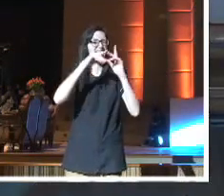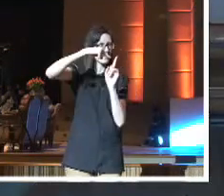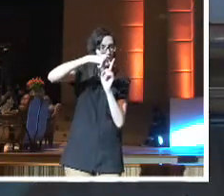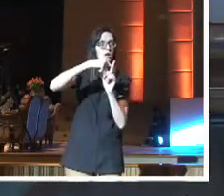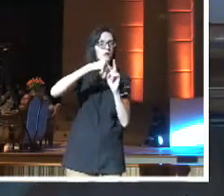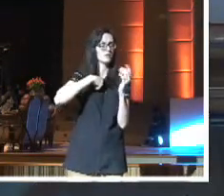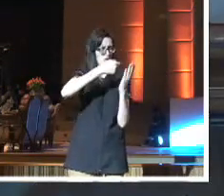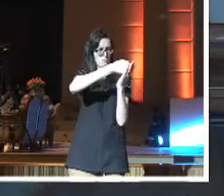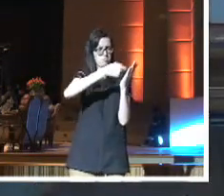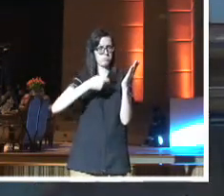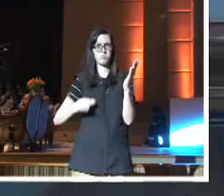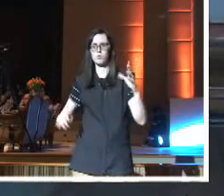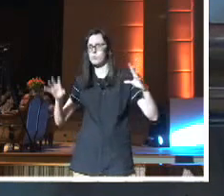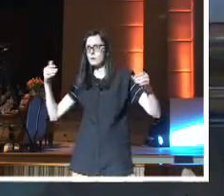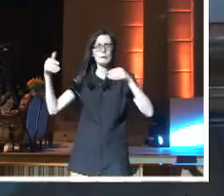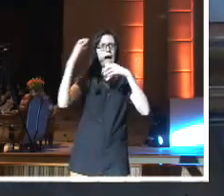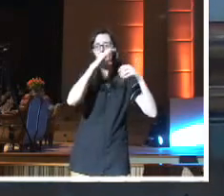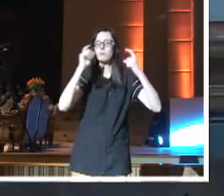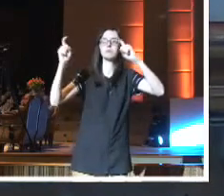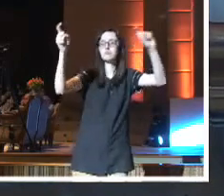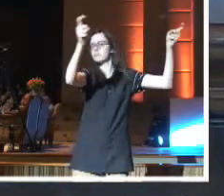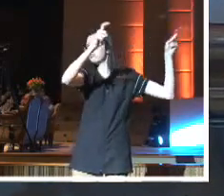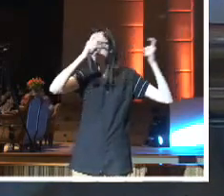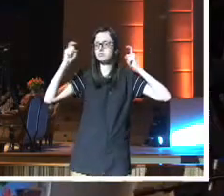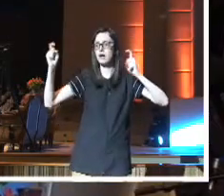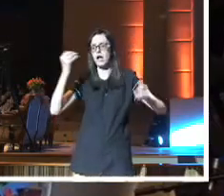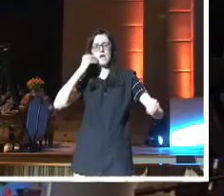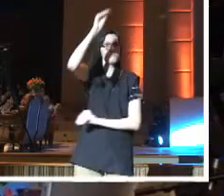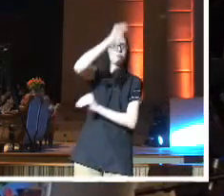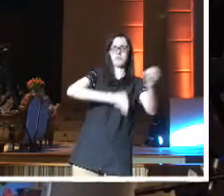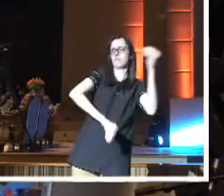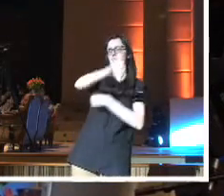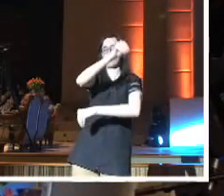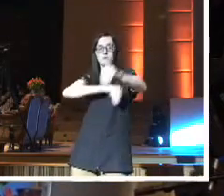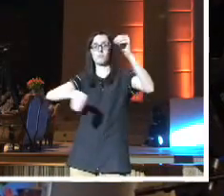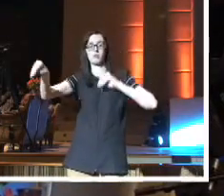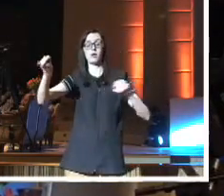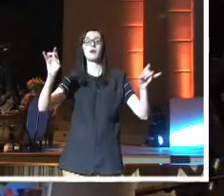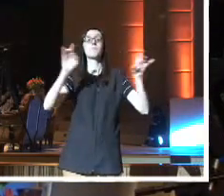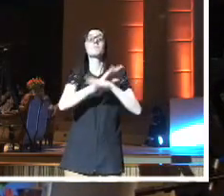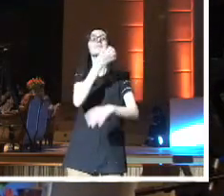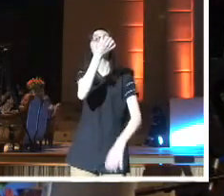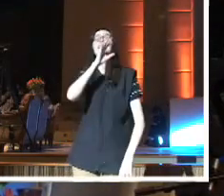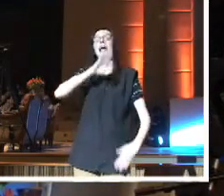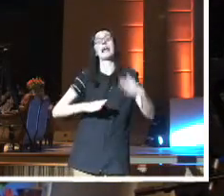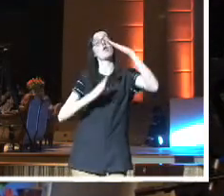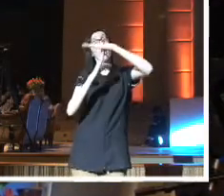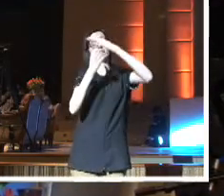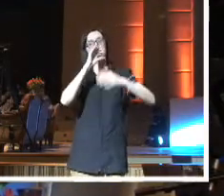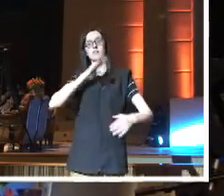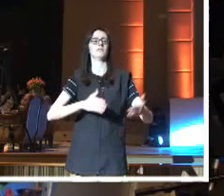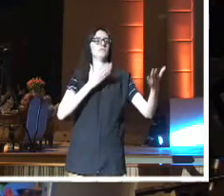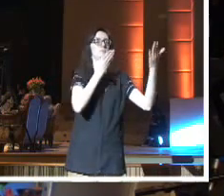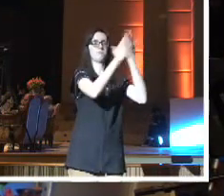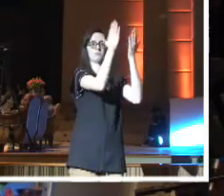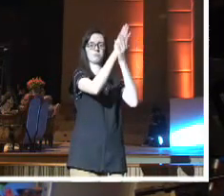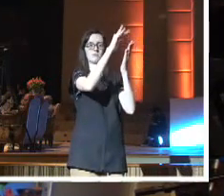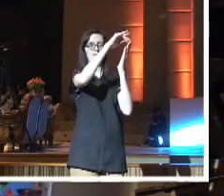contra e a favor, todo mundo fazendo reunião nos cantinhos, vamos, faz assim, faz assado. 6 horas da tarde estava tudo